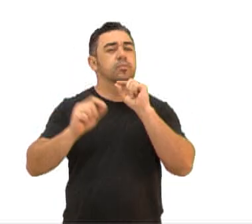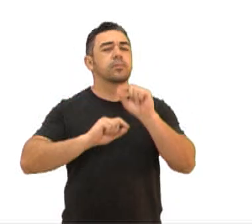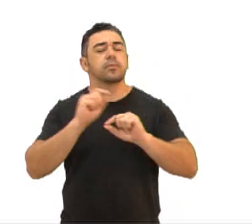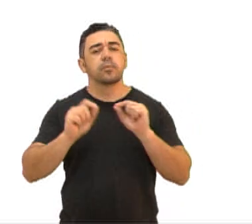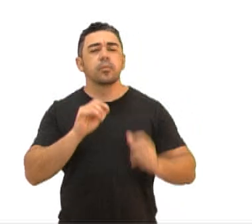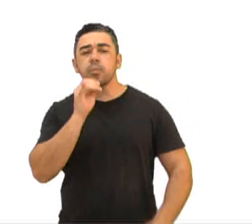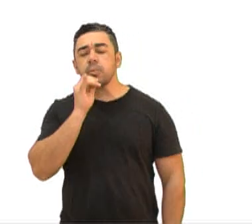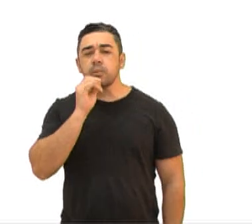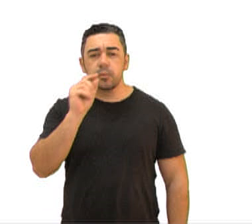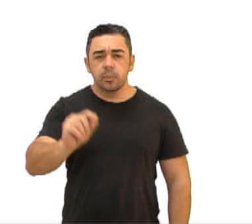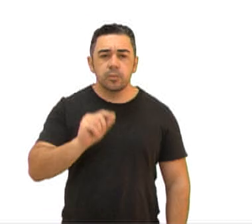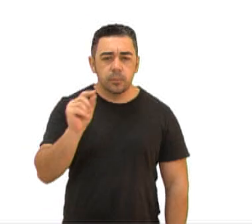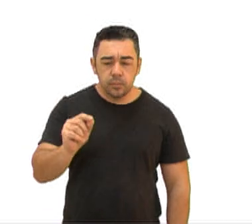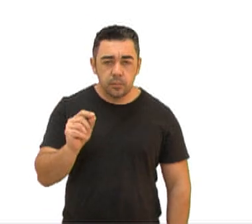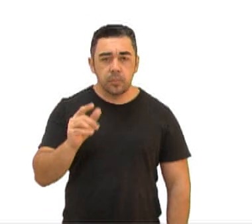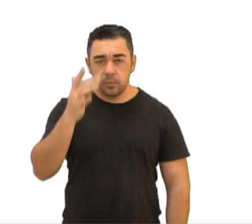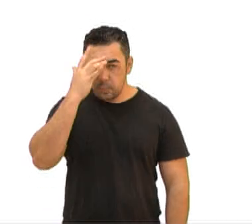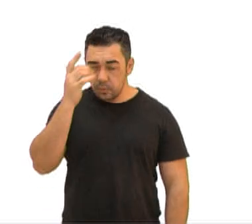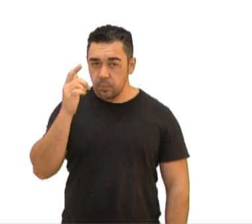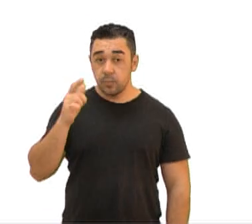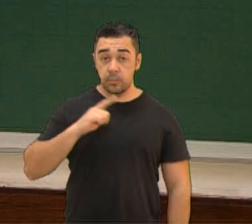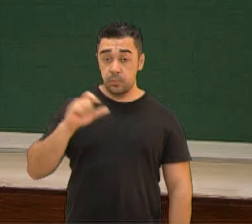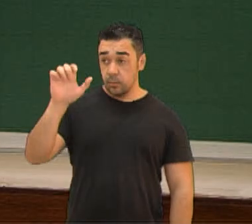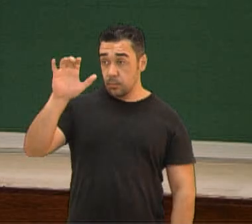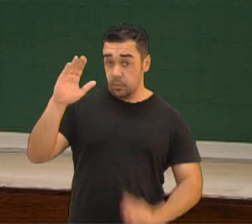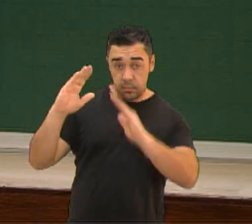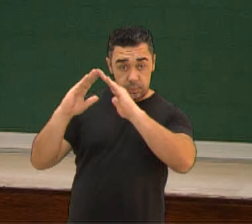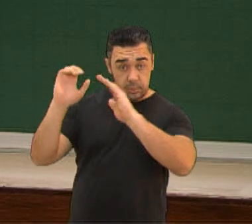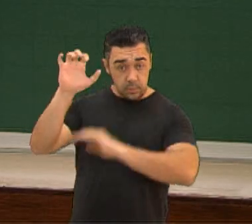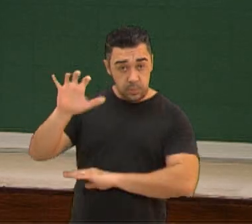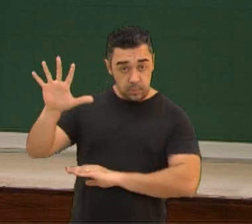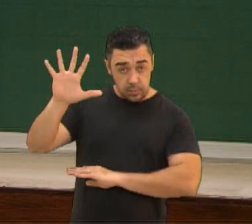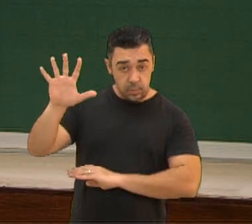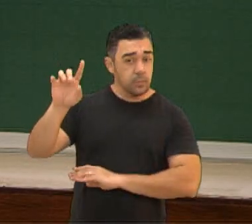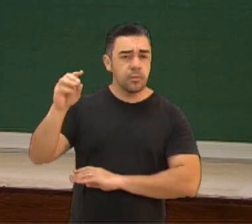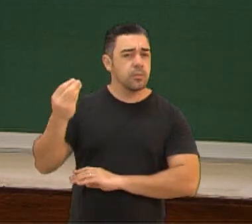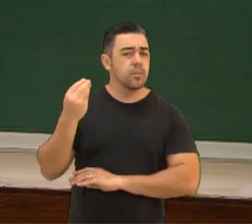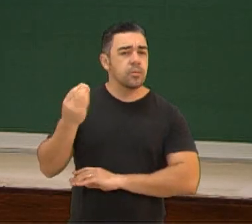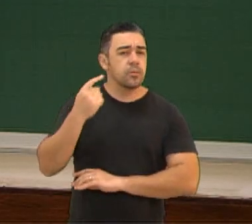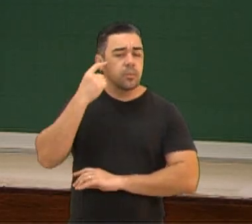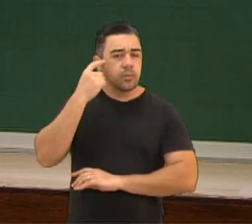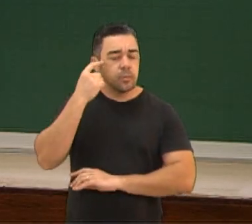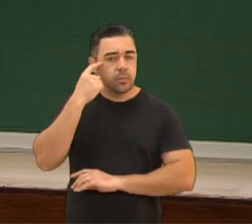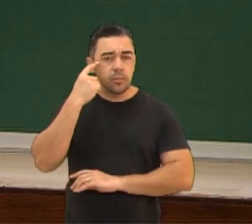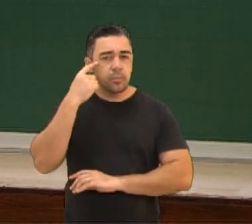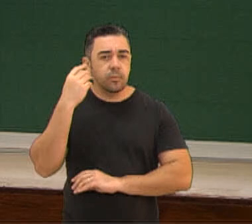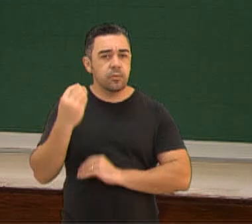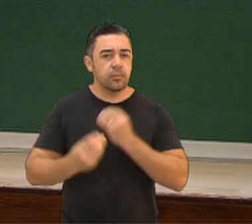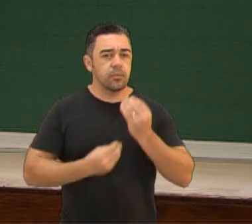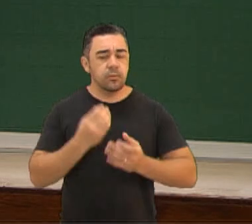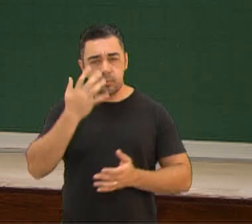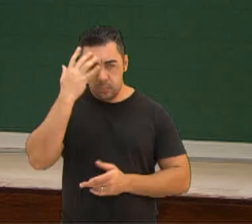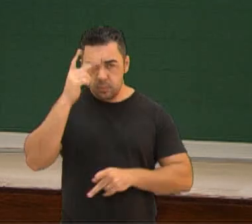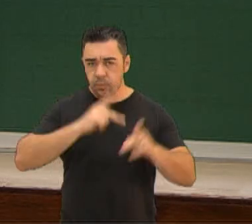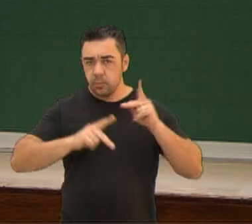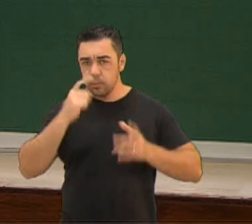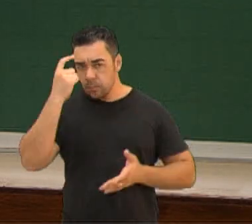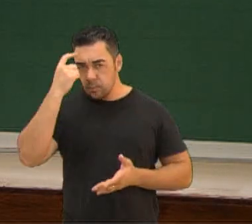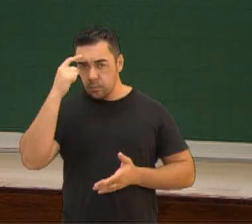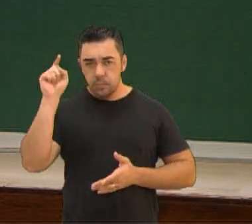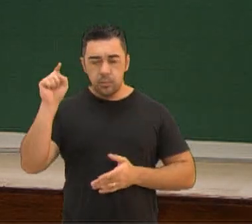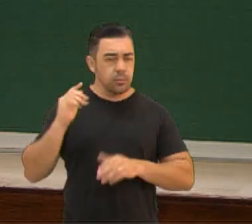de vista dos navegantes europeus, como é que eles pensavam, como é que as pessoas pensavam